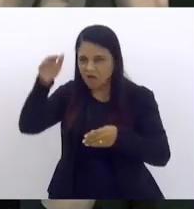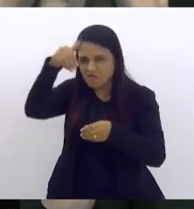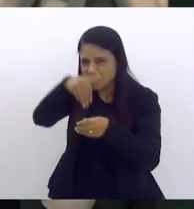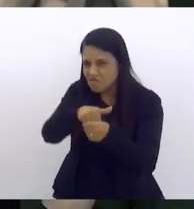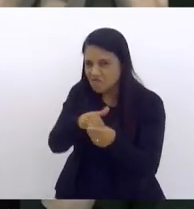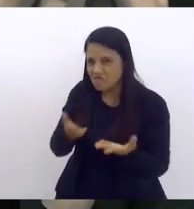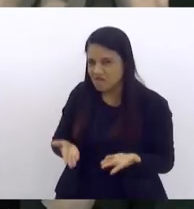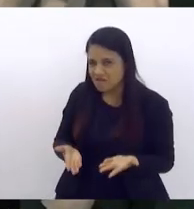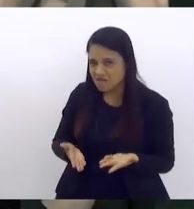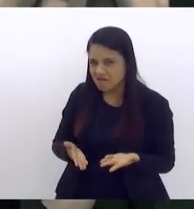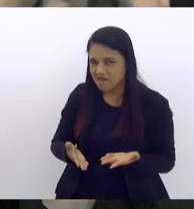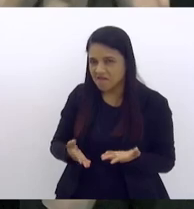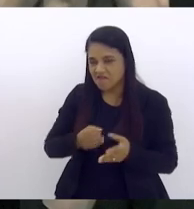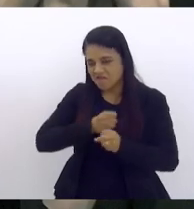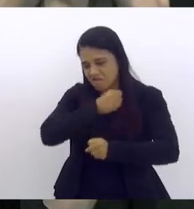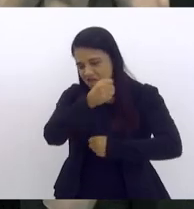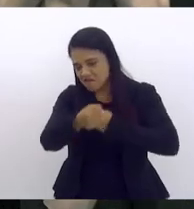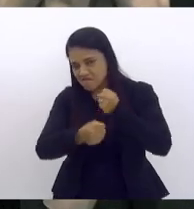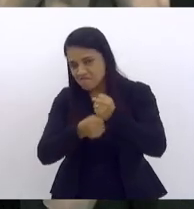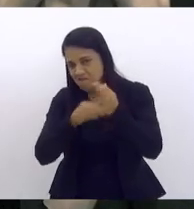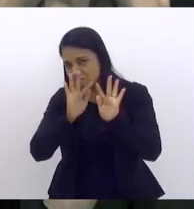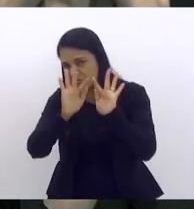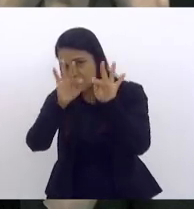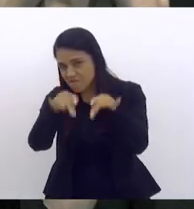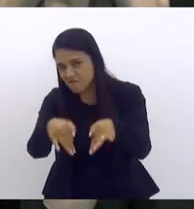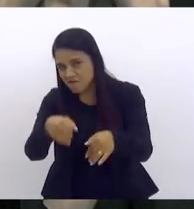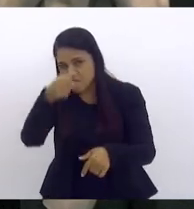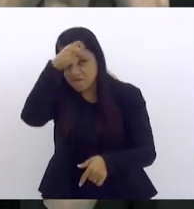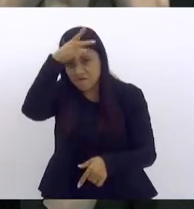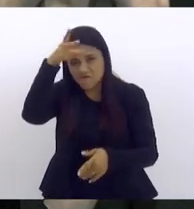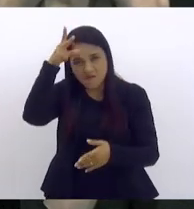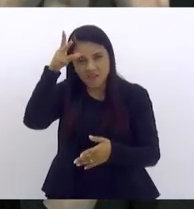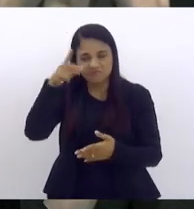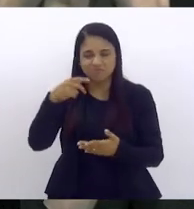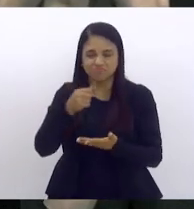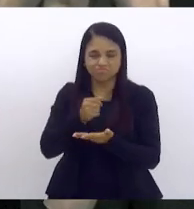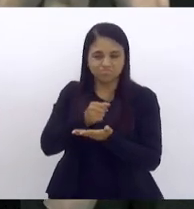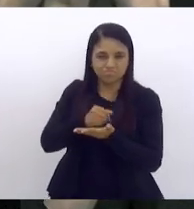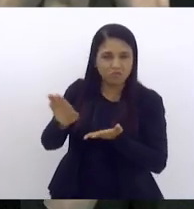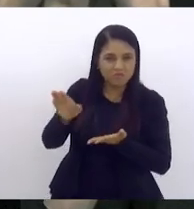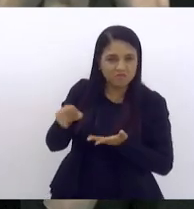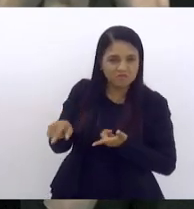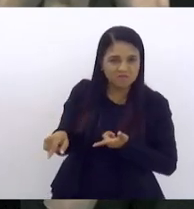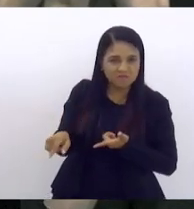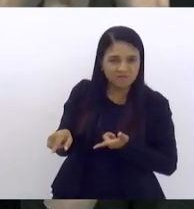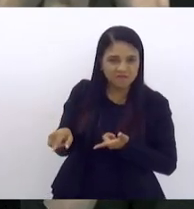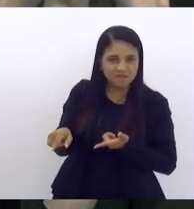vem, que será o dia que o prefeito sairá da cidade, vocês já estão deixando a cidade